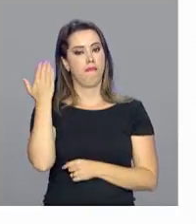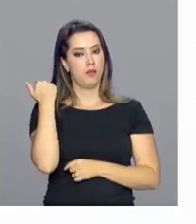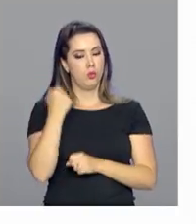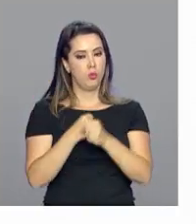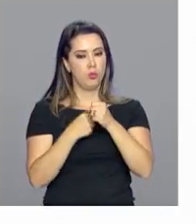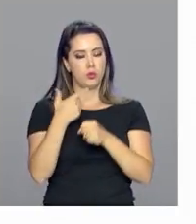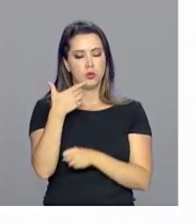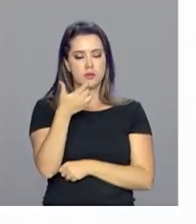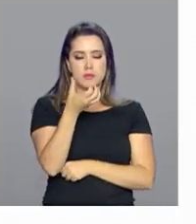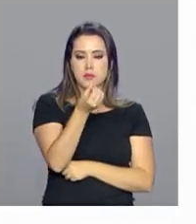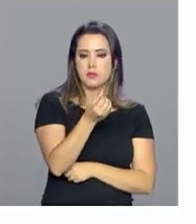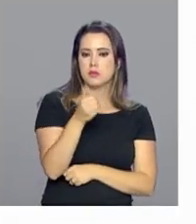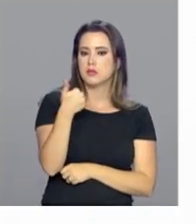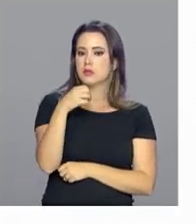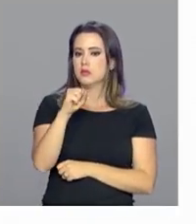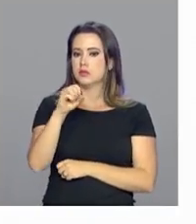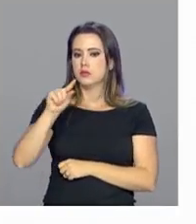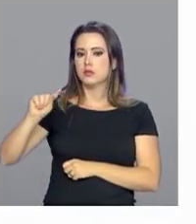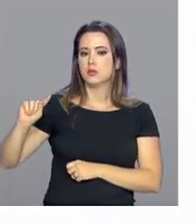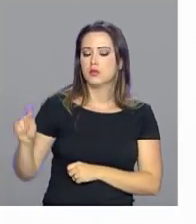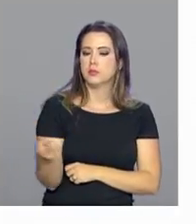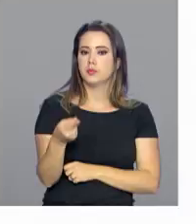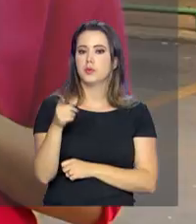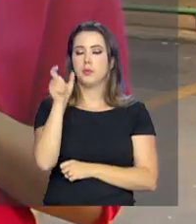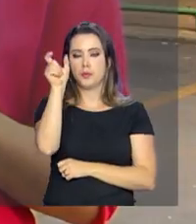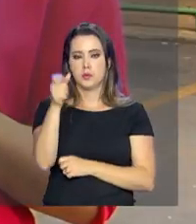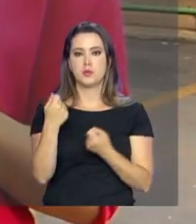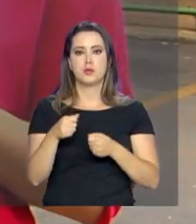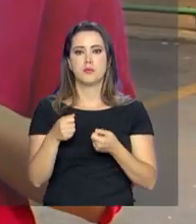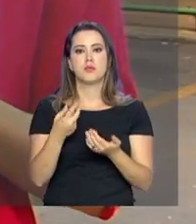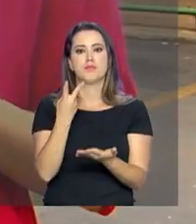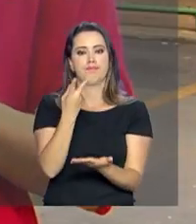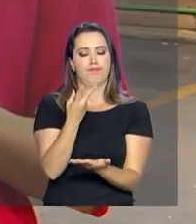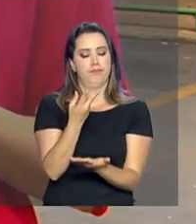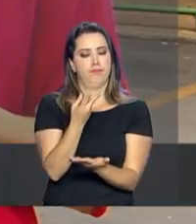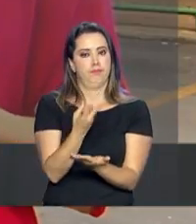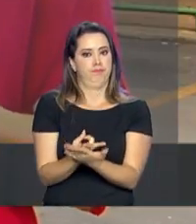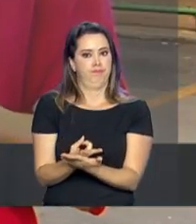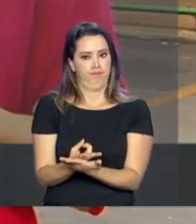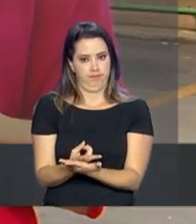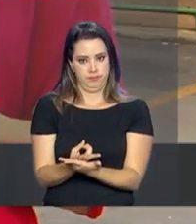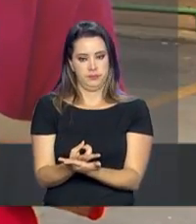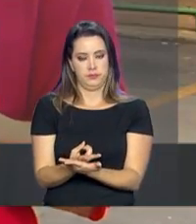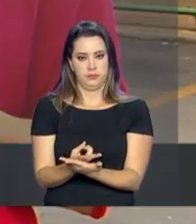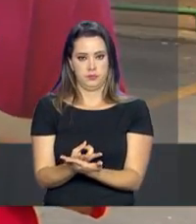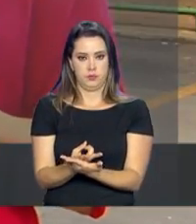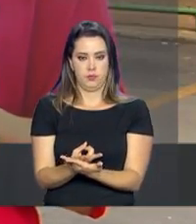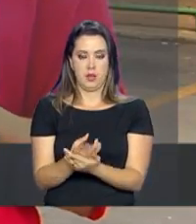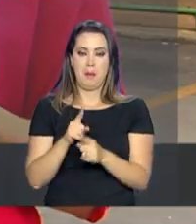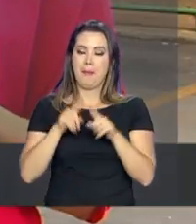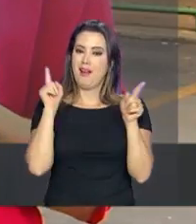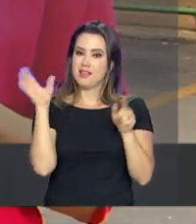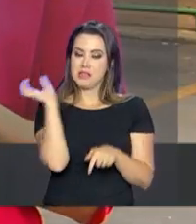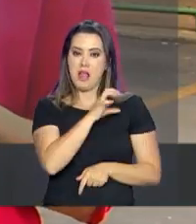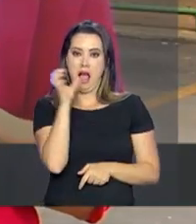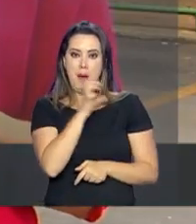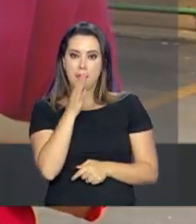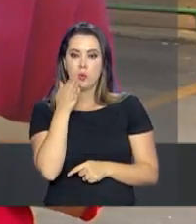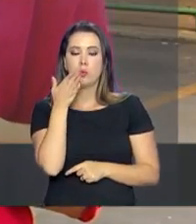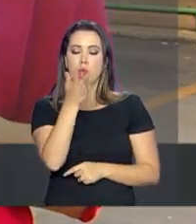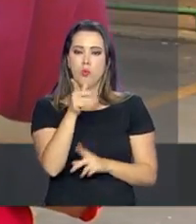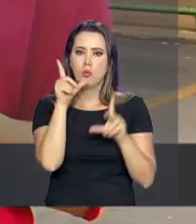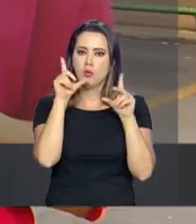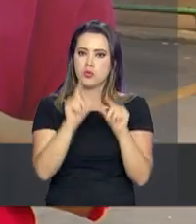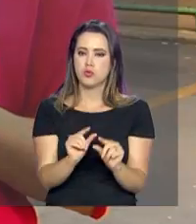para o tratamento de avc no sistema único de saúde um atendimento rápido e preciso salva-vidas e reduz